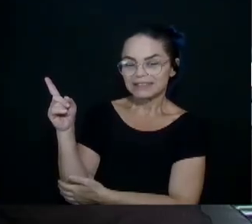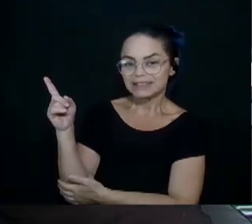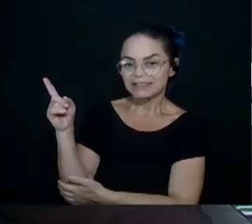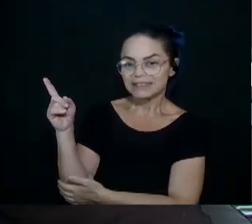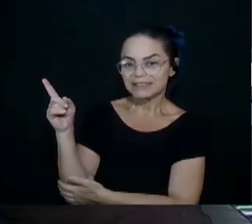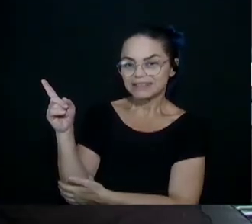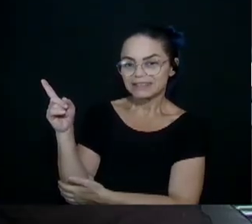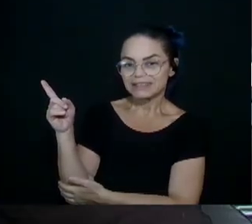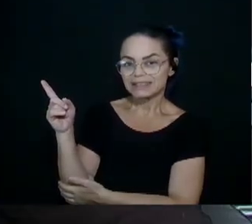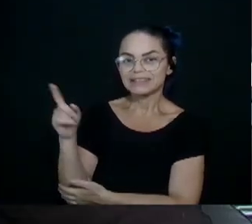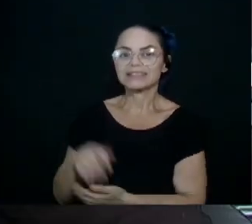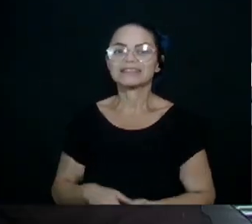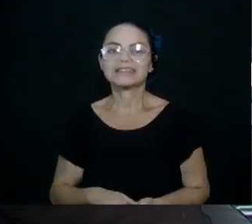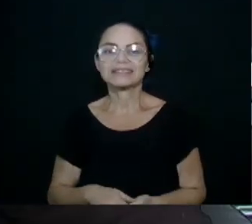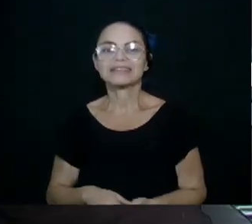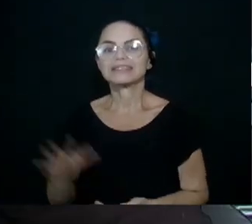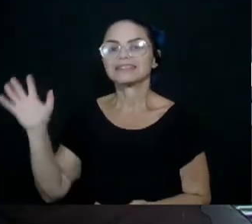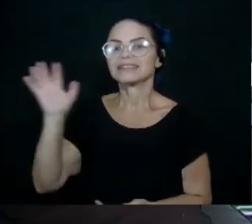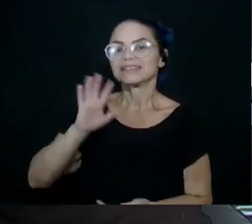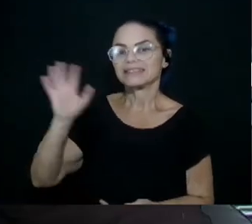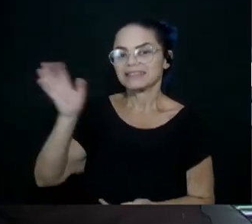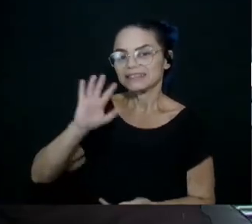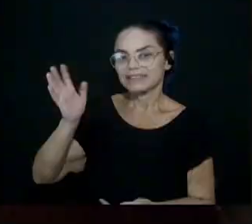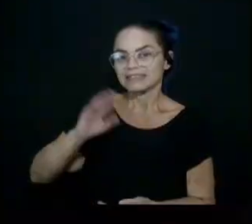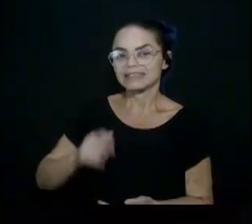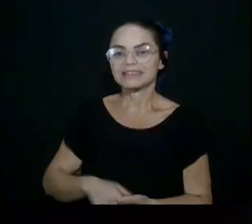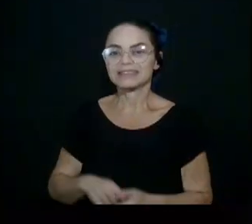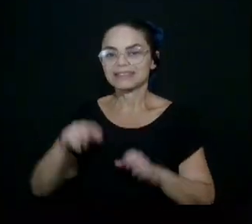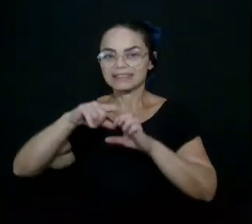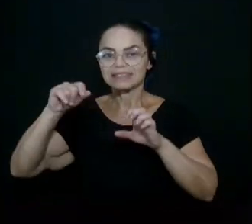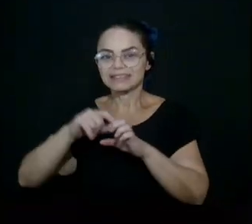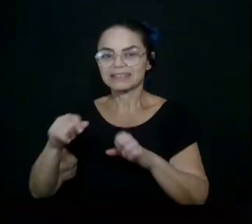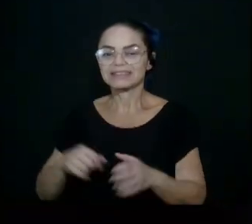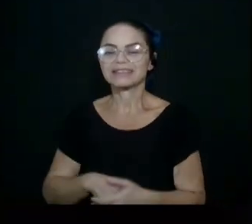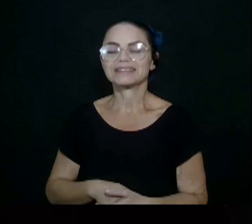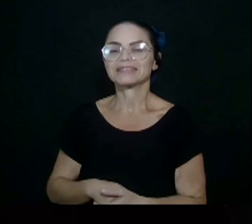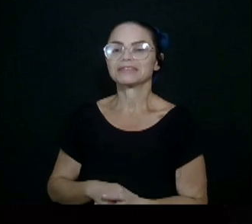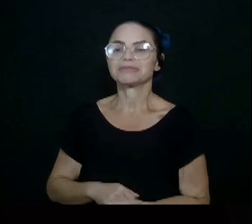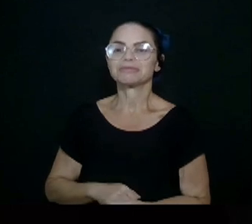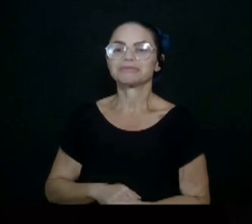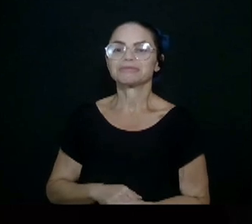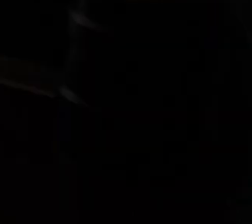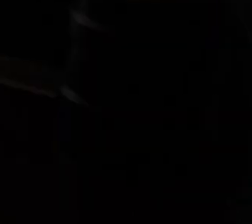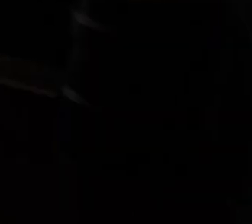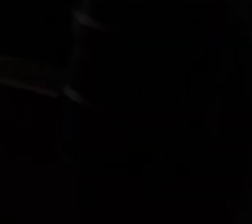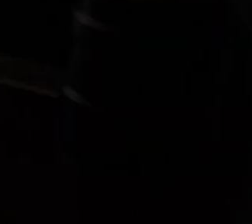Campinas. Até um próximo Ser Empreendedor.